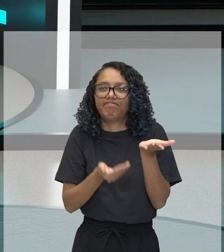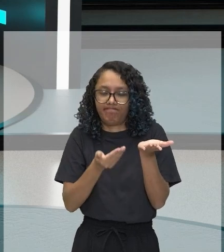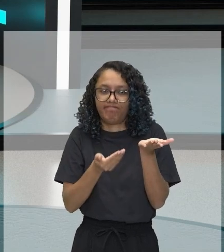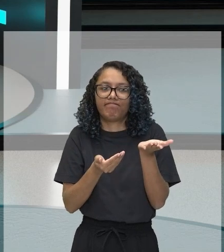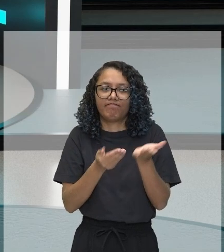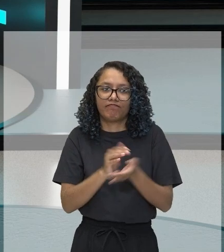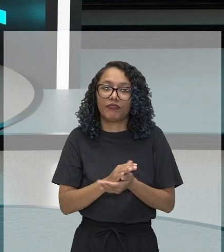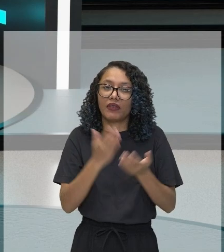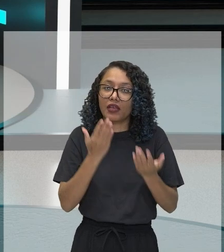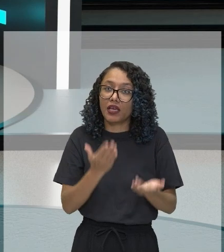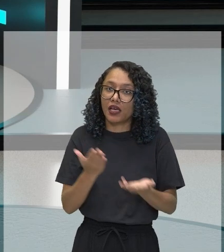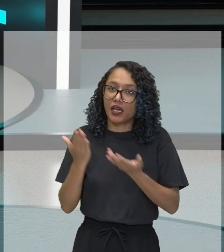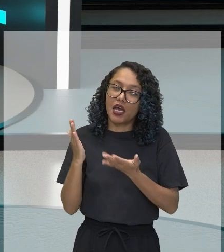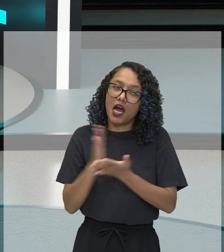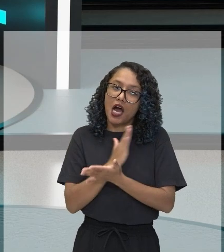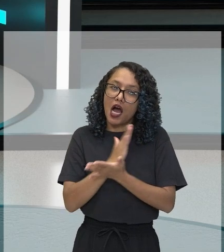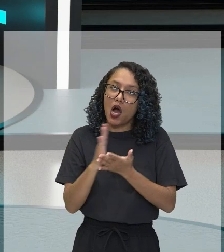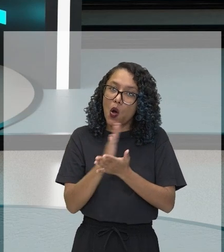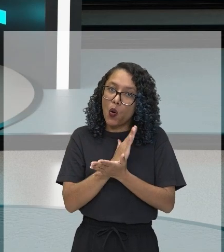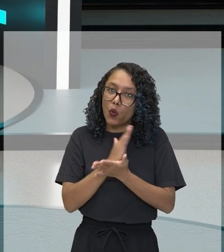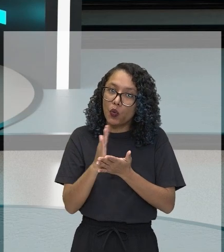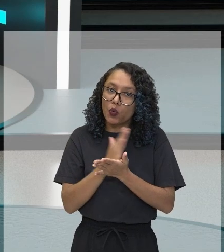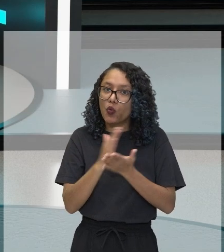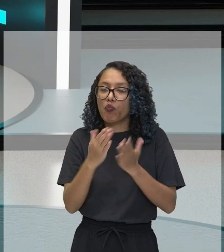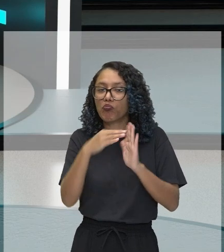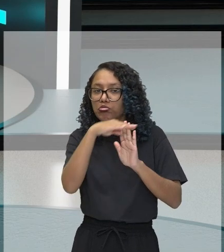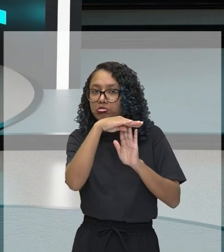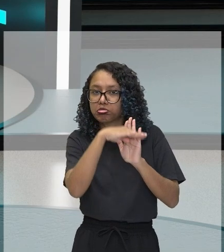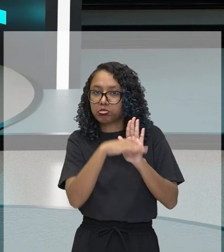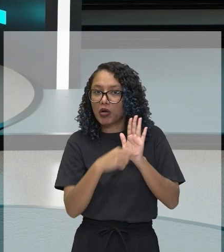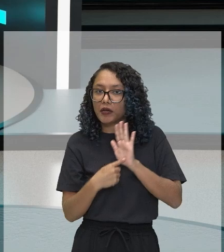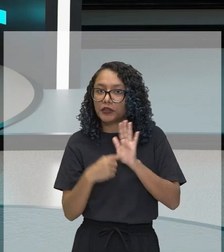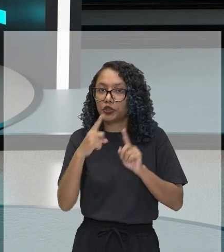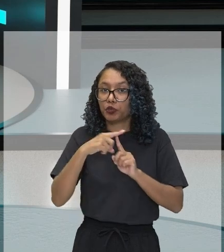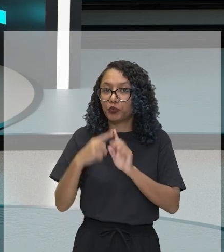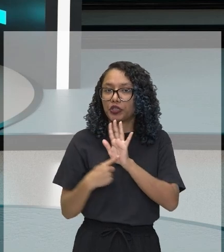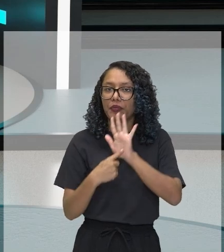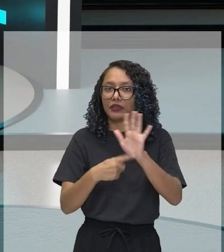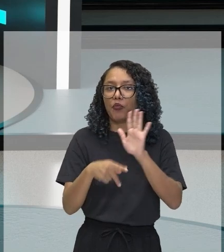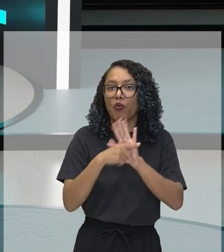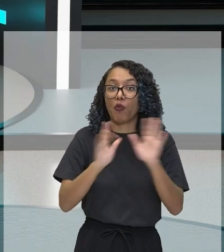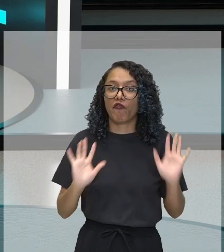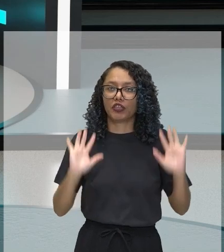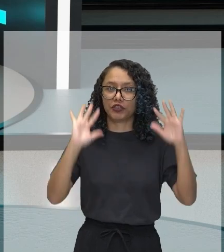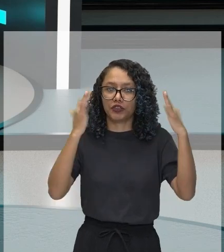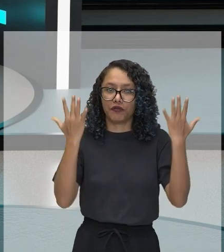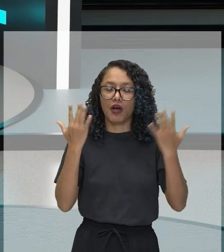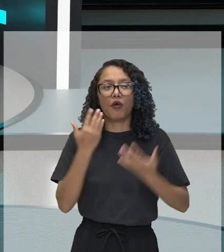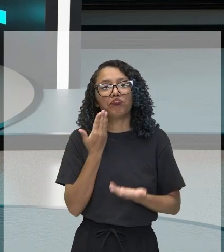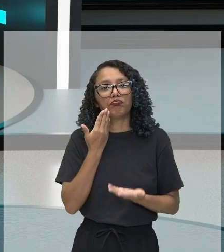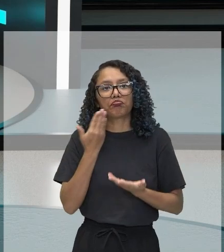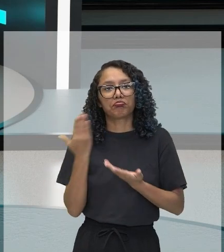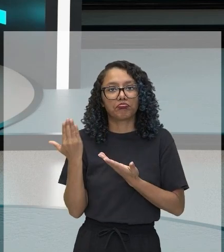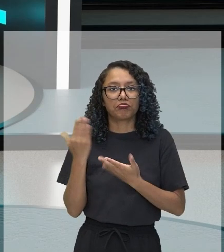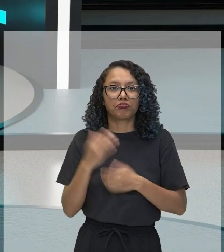temos alguns itens do festival folclórico. Aqui nós temos as alegorias, como vocês podem ver.